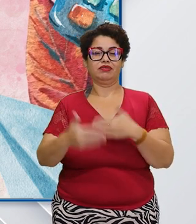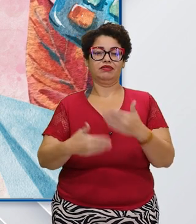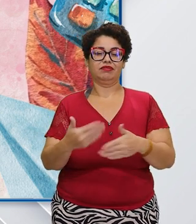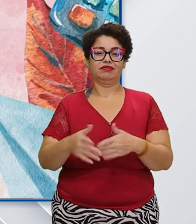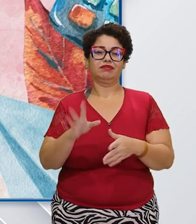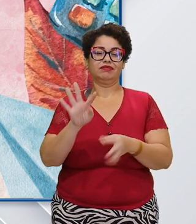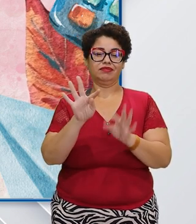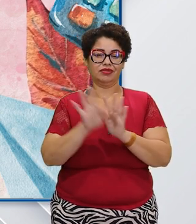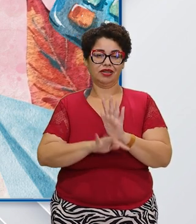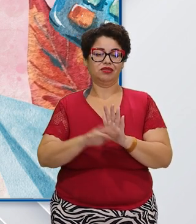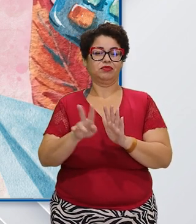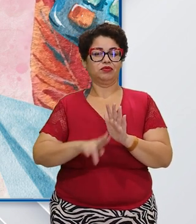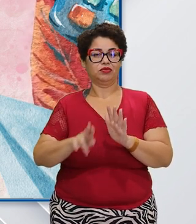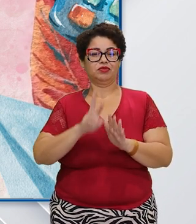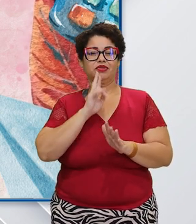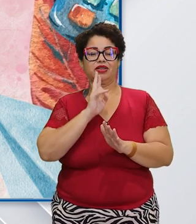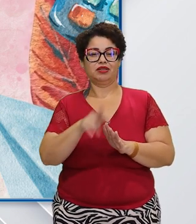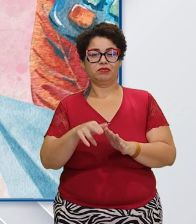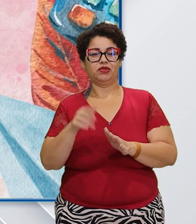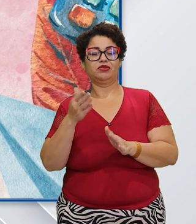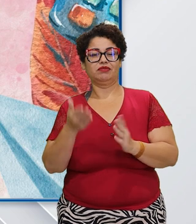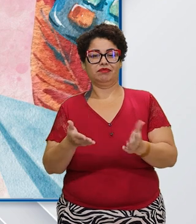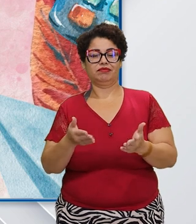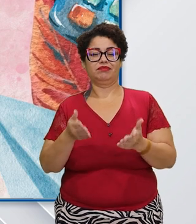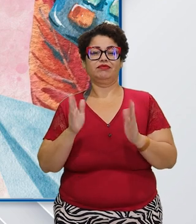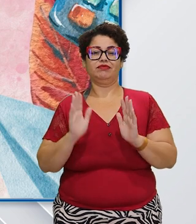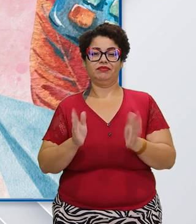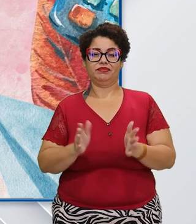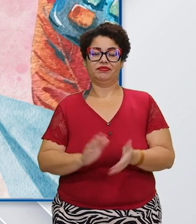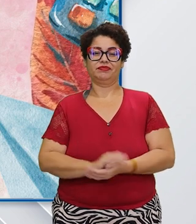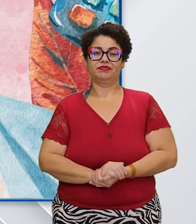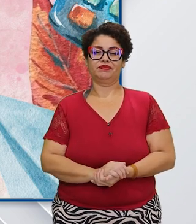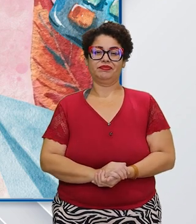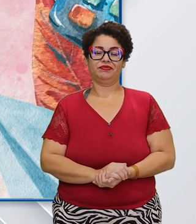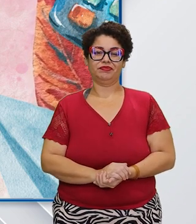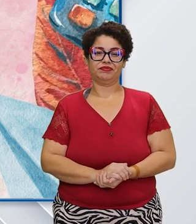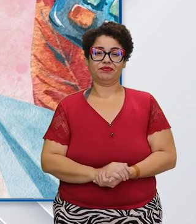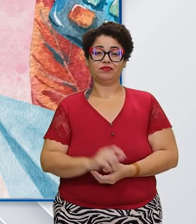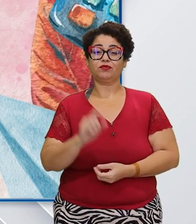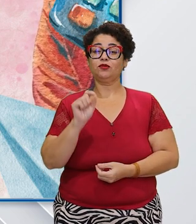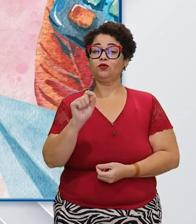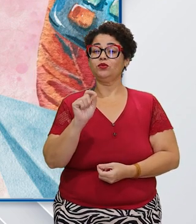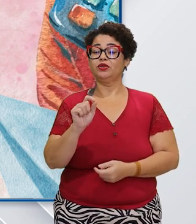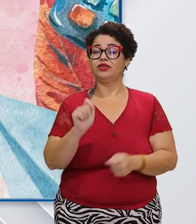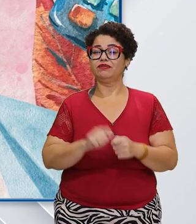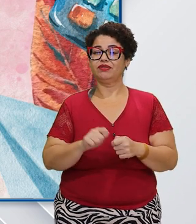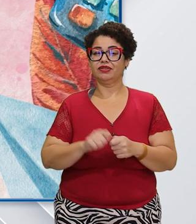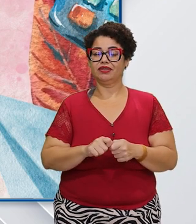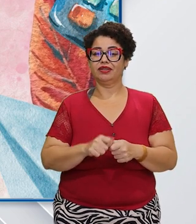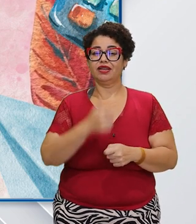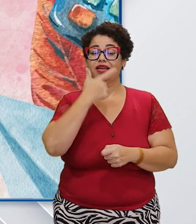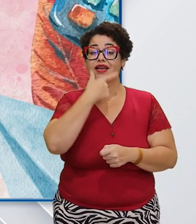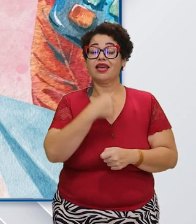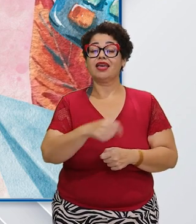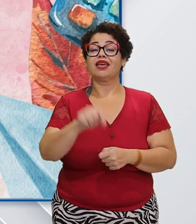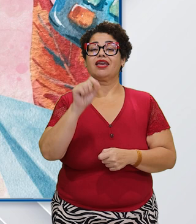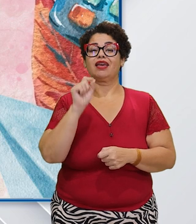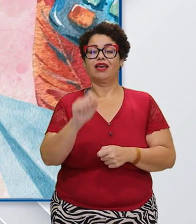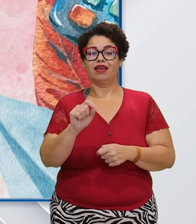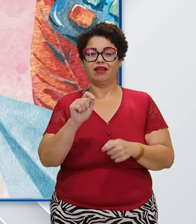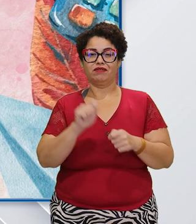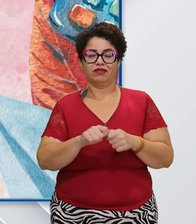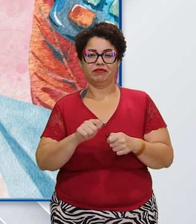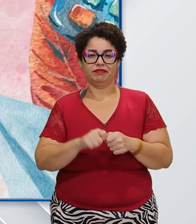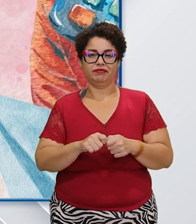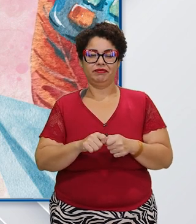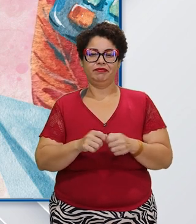discutidos ao longo do texto respondendo às questões como o que fazer quem